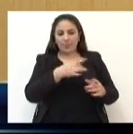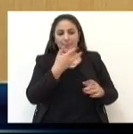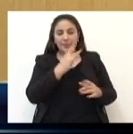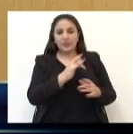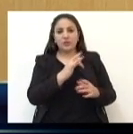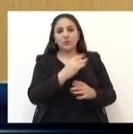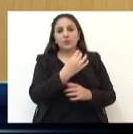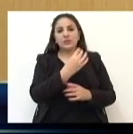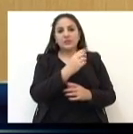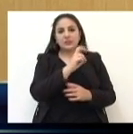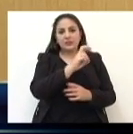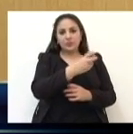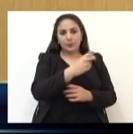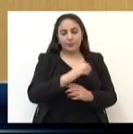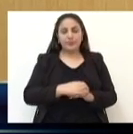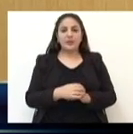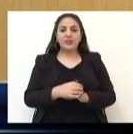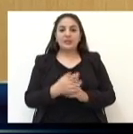22.917 eleitores e